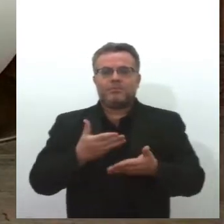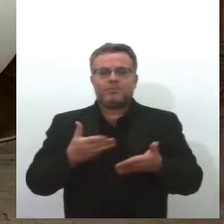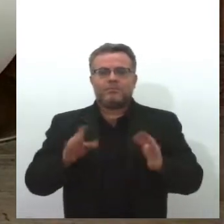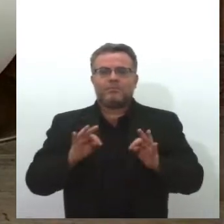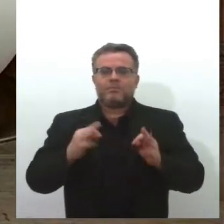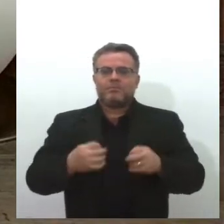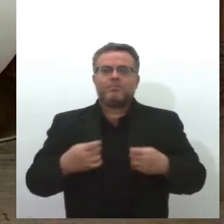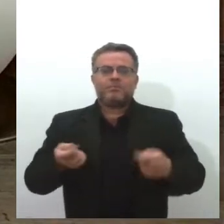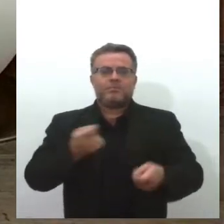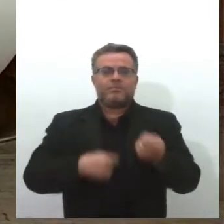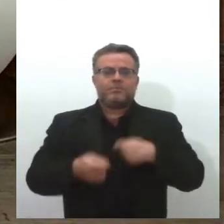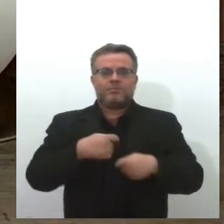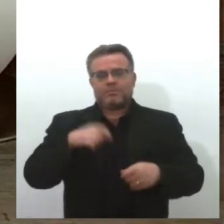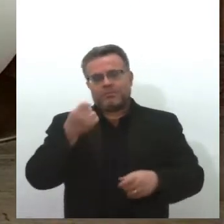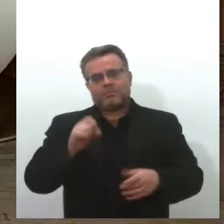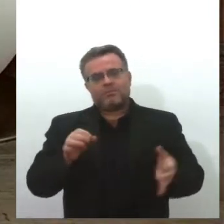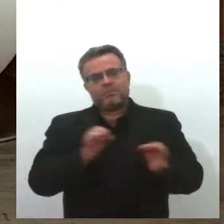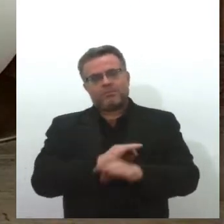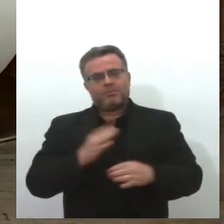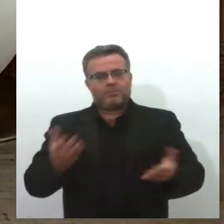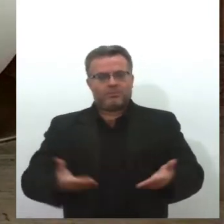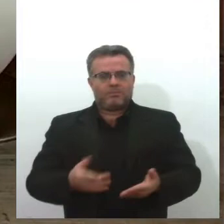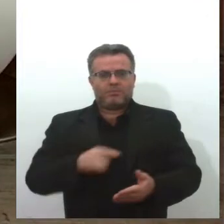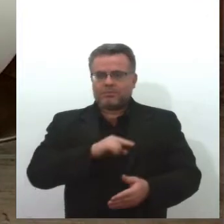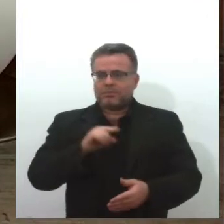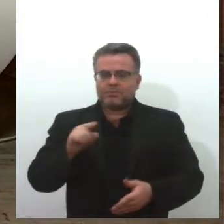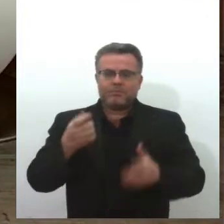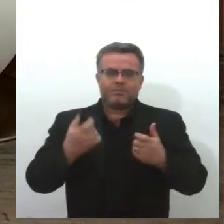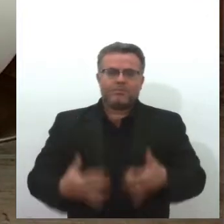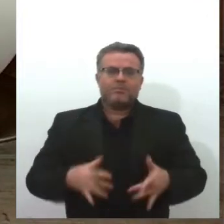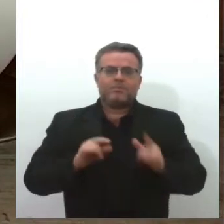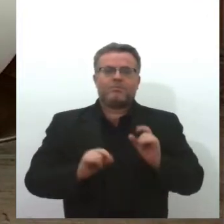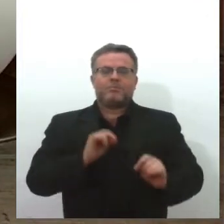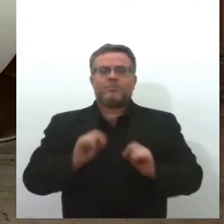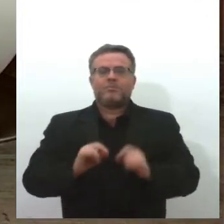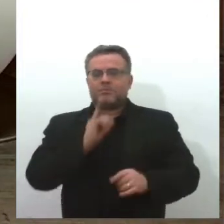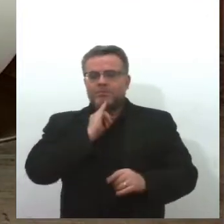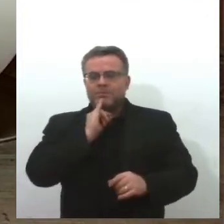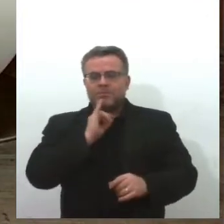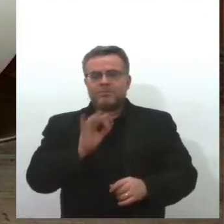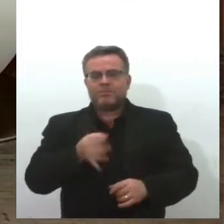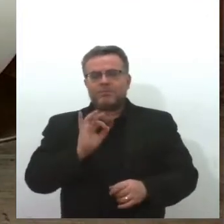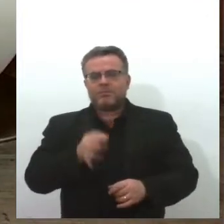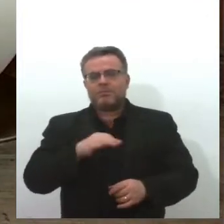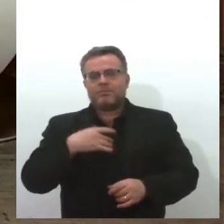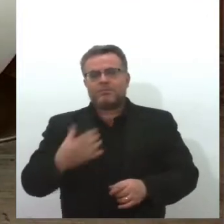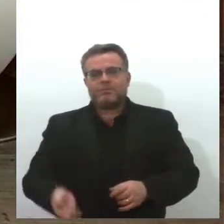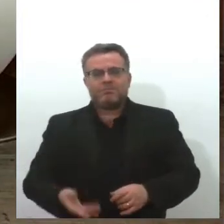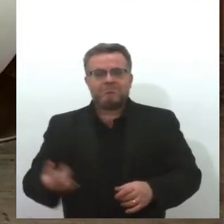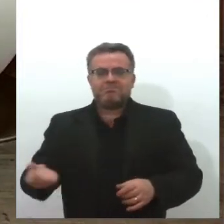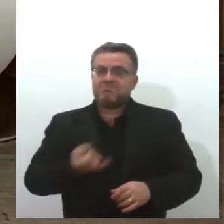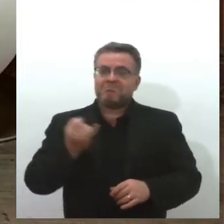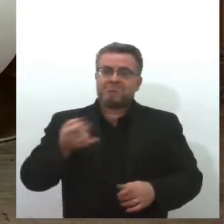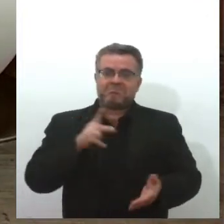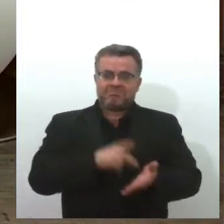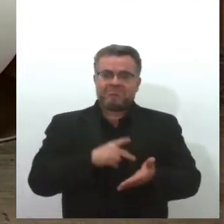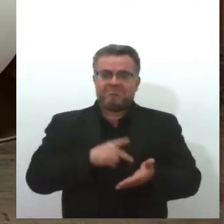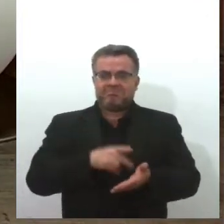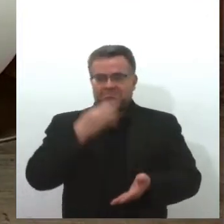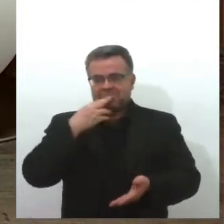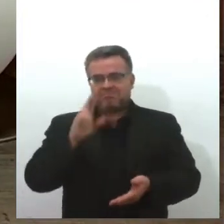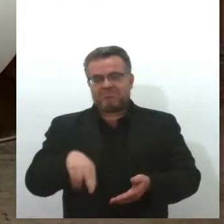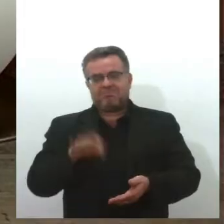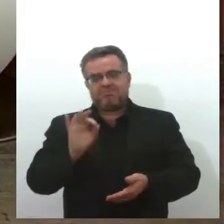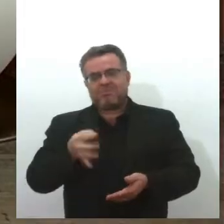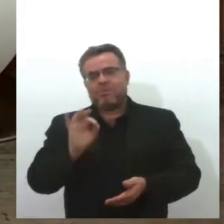comércio sergipano. E nesse momento, como você bem falou, em Itabaiana. Muito bem. Aí no CEALB, aliás, que é um grande evento, não é?